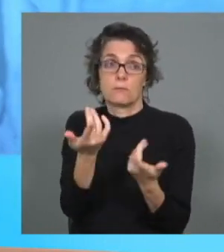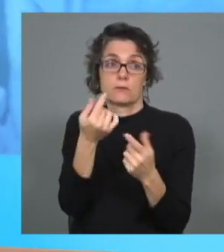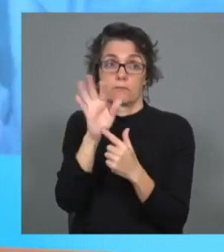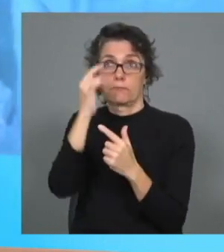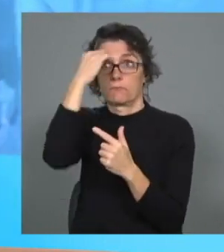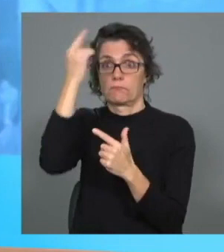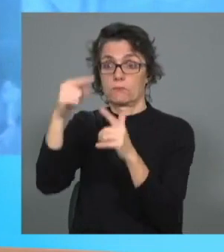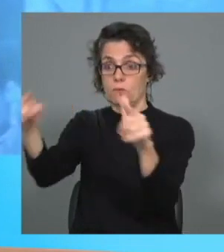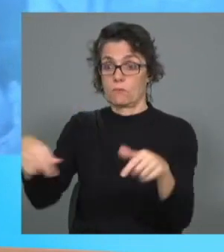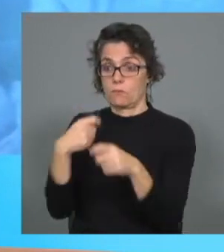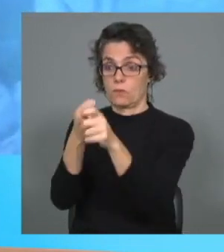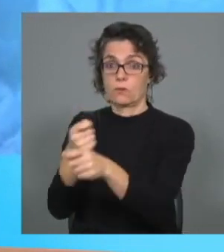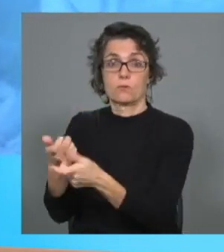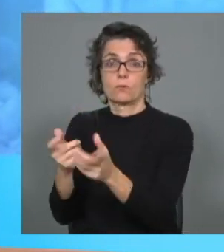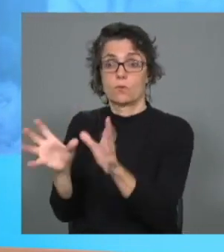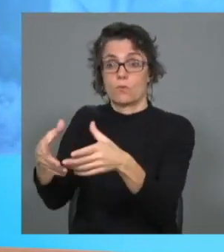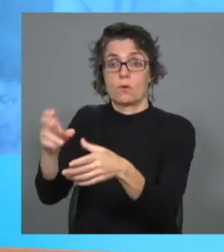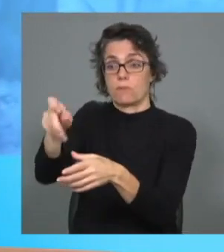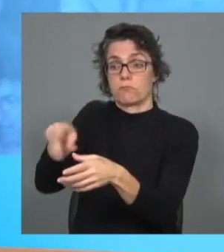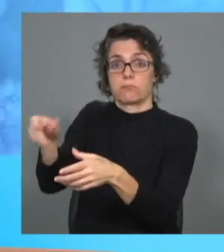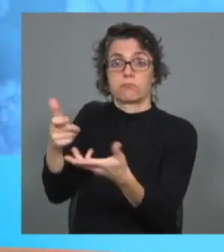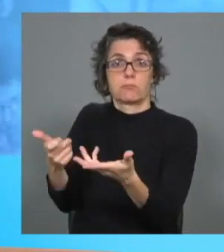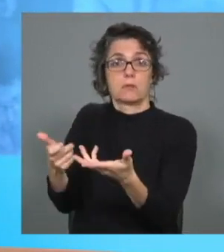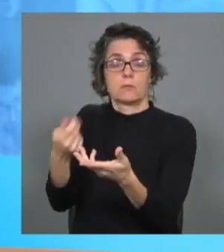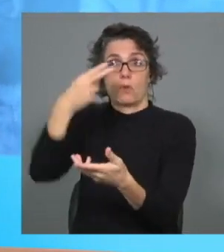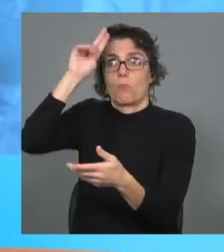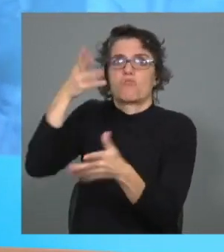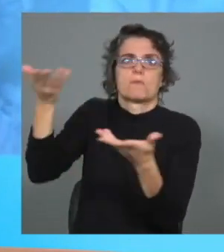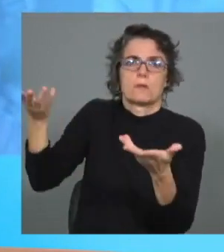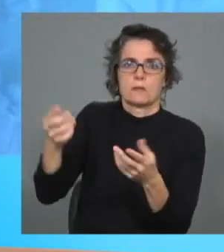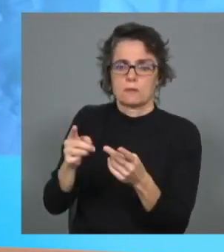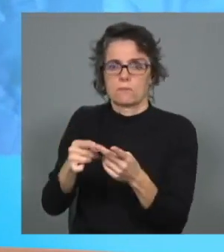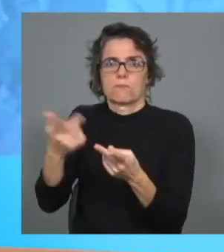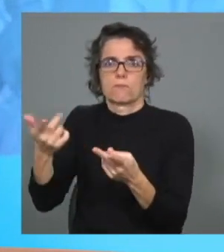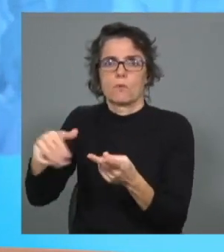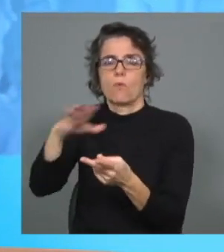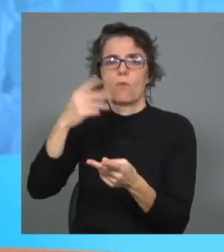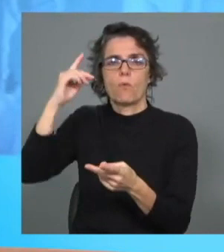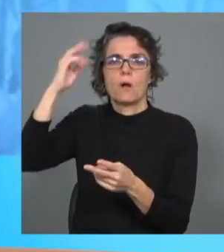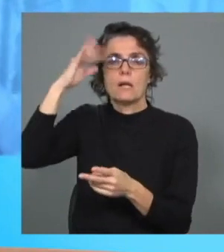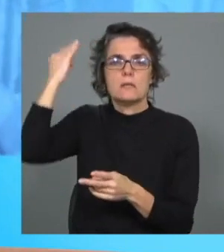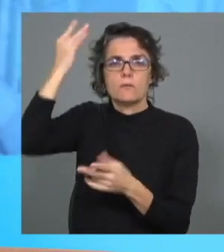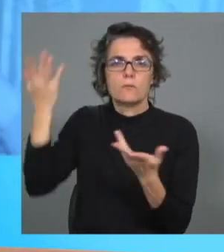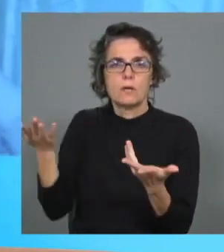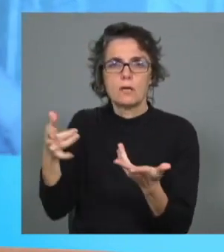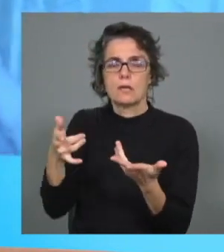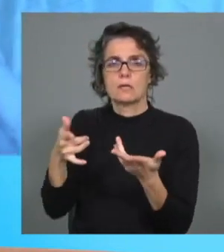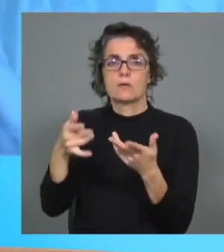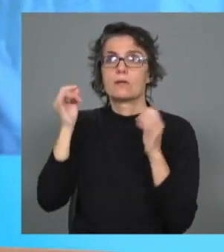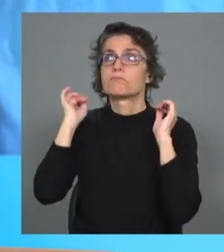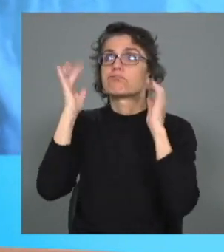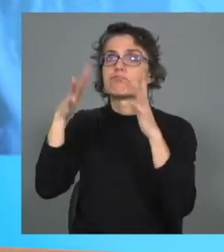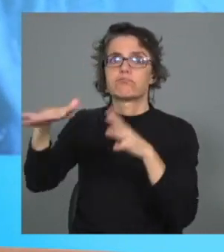ou num habitante de uma comunidade local, sei lá, no meio de Moçambique ou no meio de São Tomé, e tem uma floresta, a única